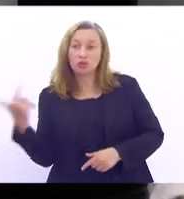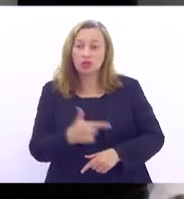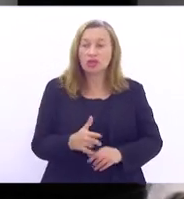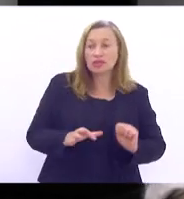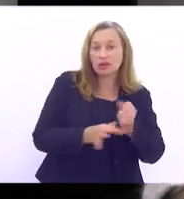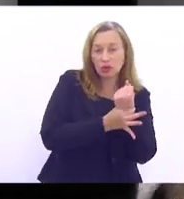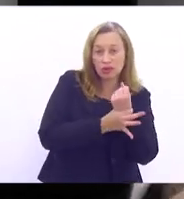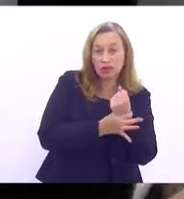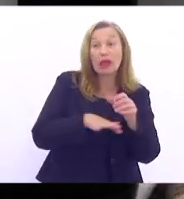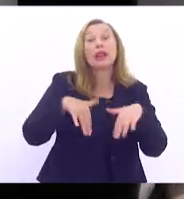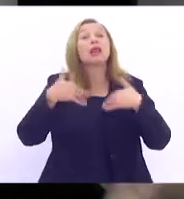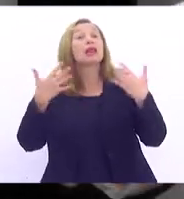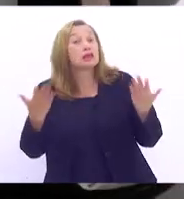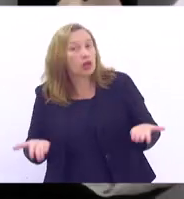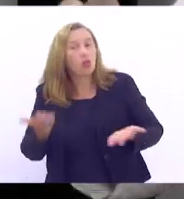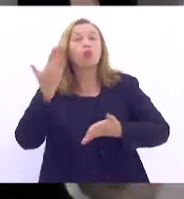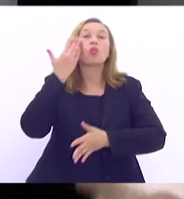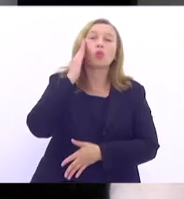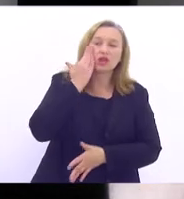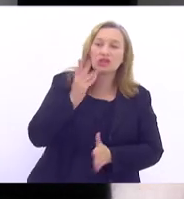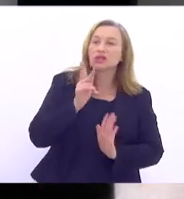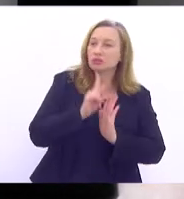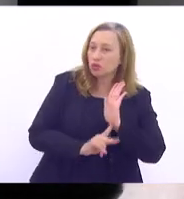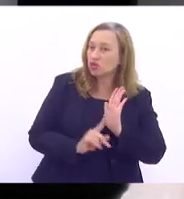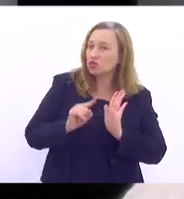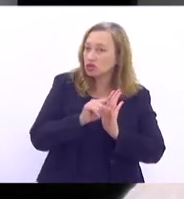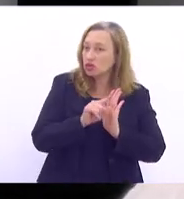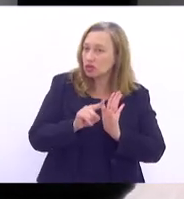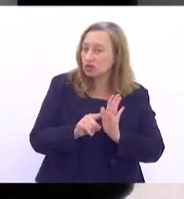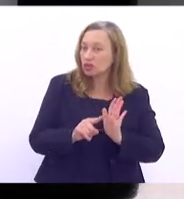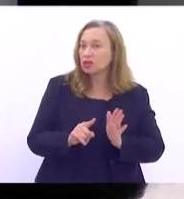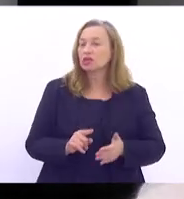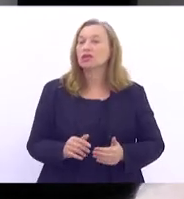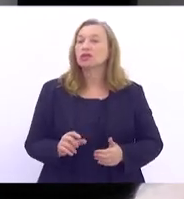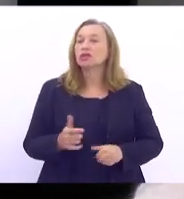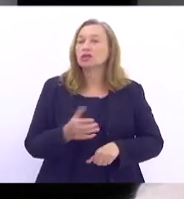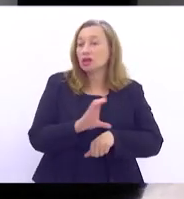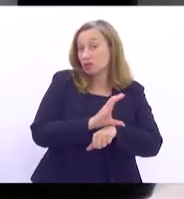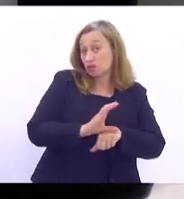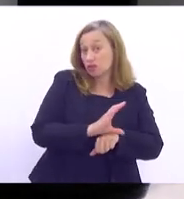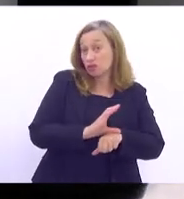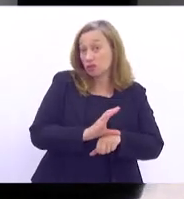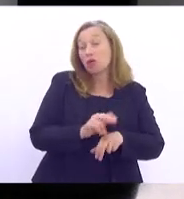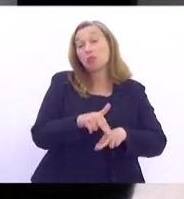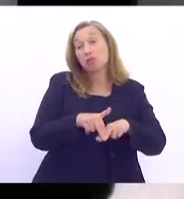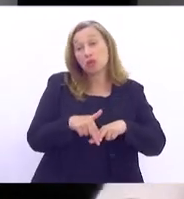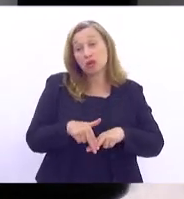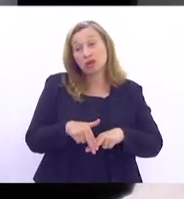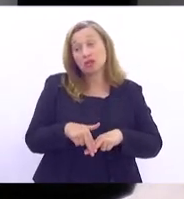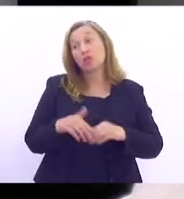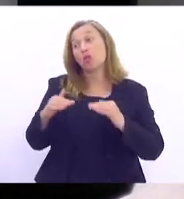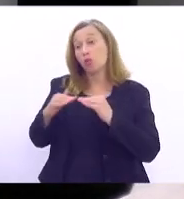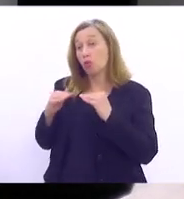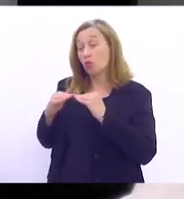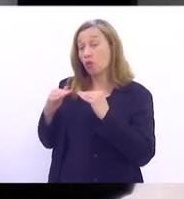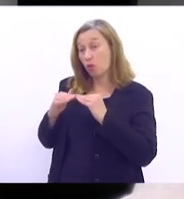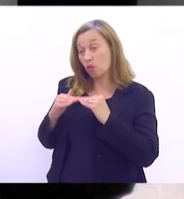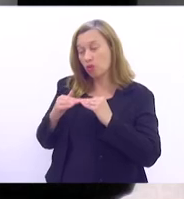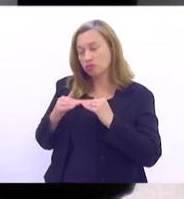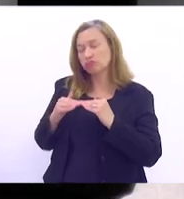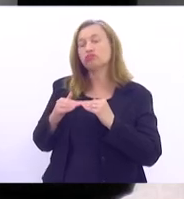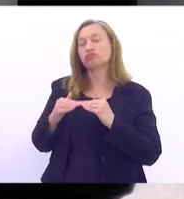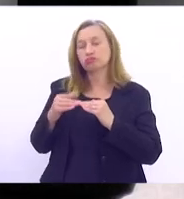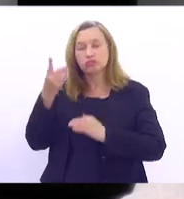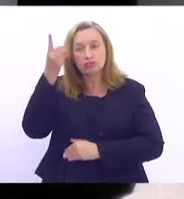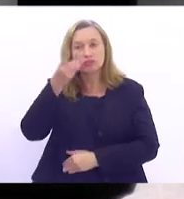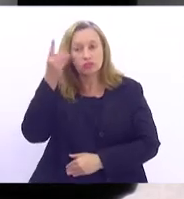segurança. Então, eu entendo que esse projeto ele redunda numa inconstitucionalidade e, por isso, eu tendo a concordar com a... Tendo, não, concordo